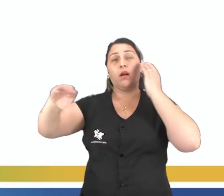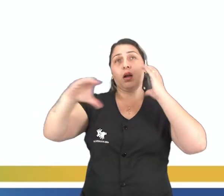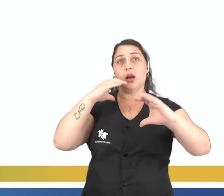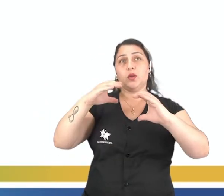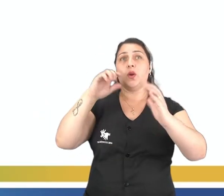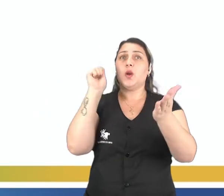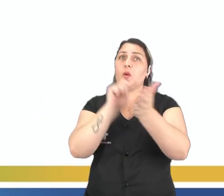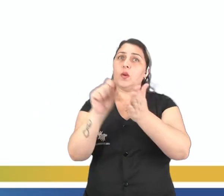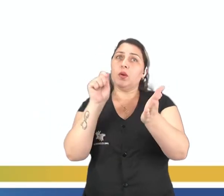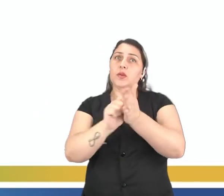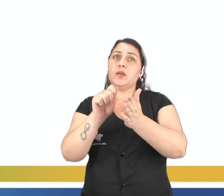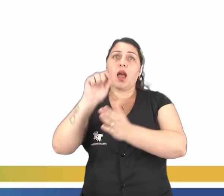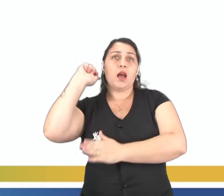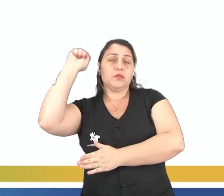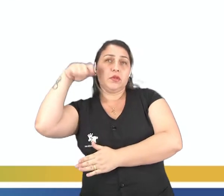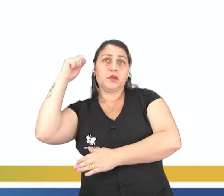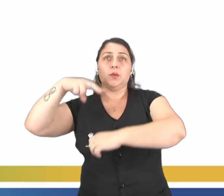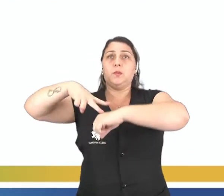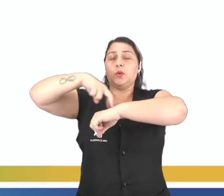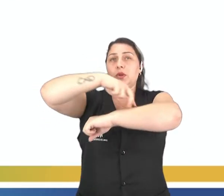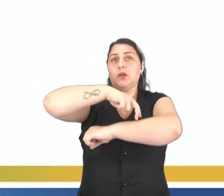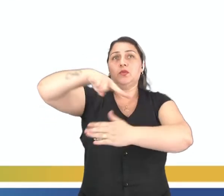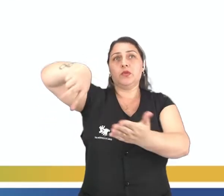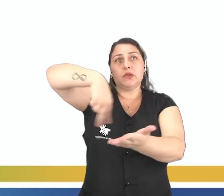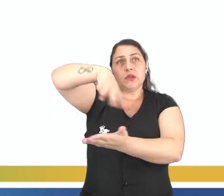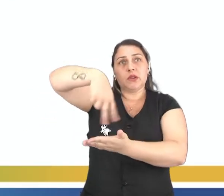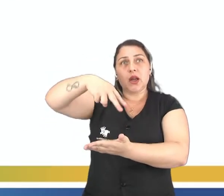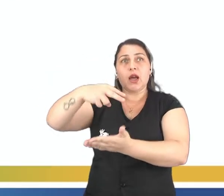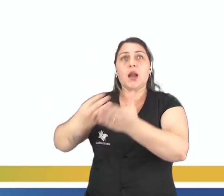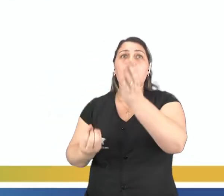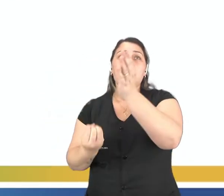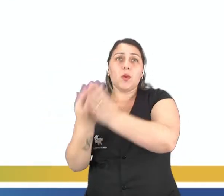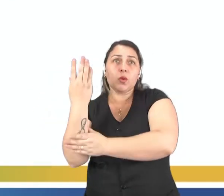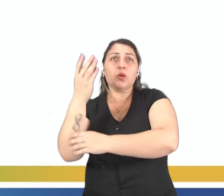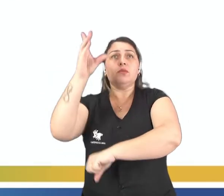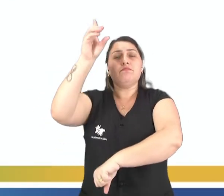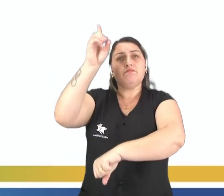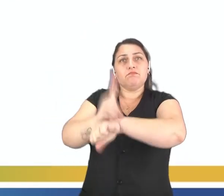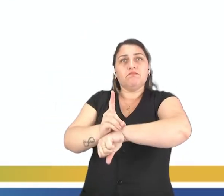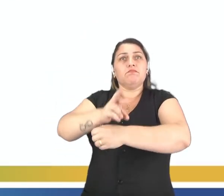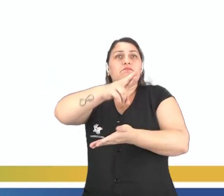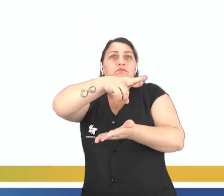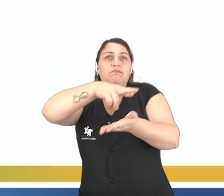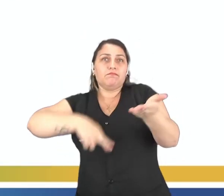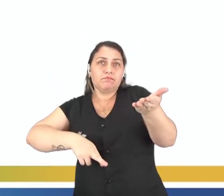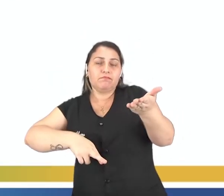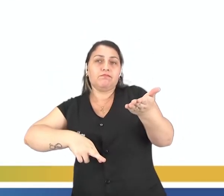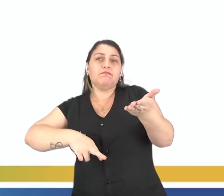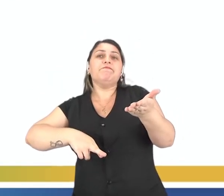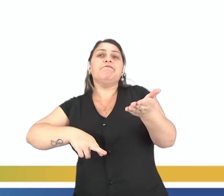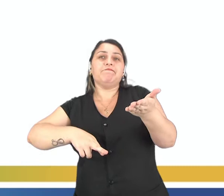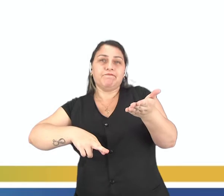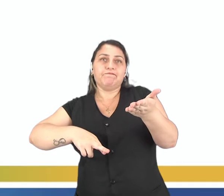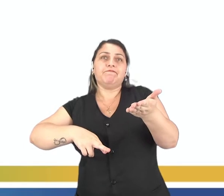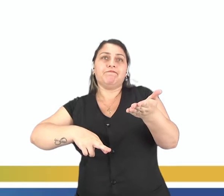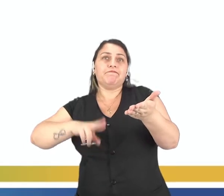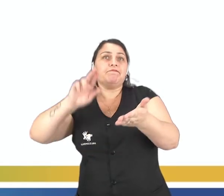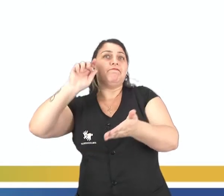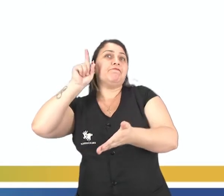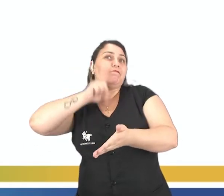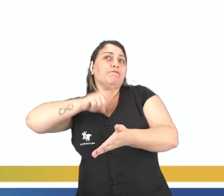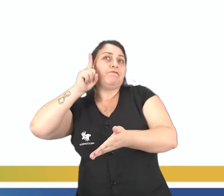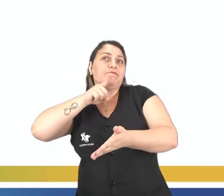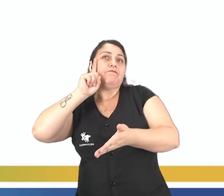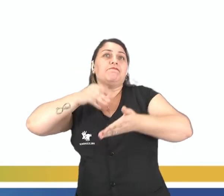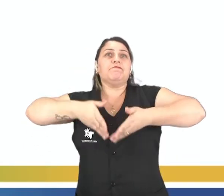cantora, compositora, atriz, modelo, dançarina, produtora, diretora e roteirista